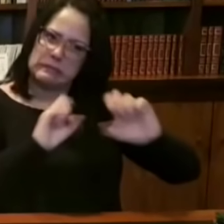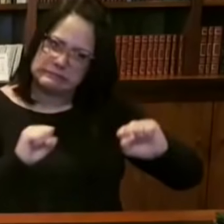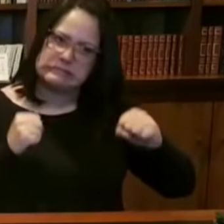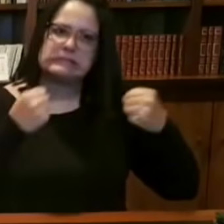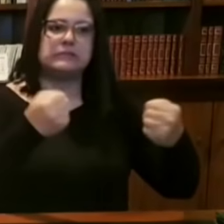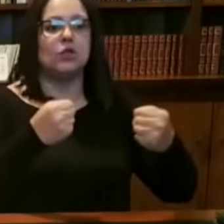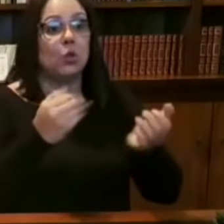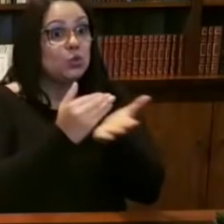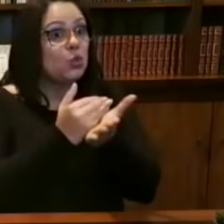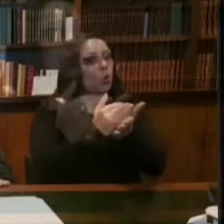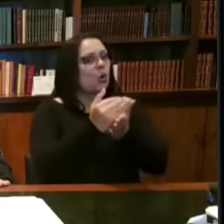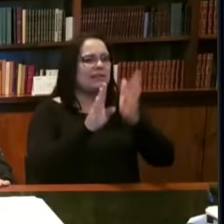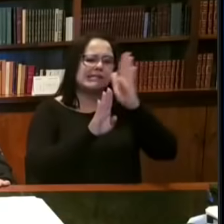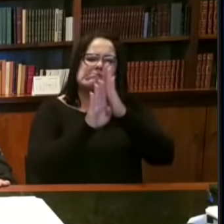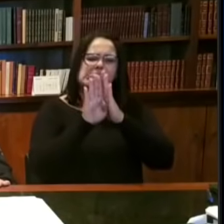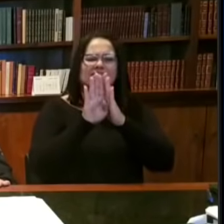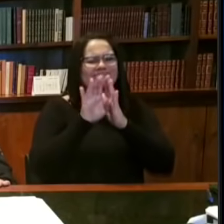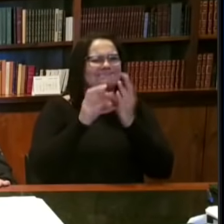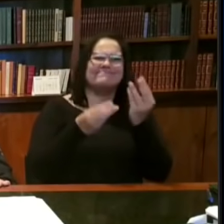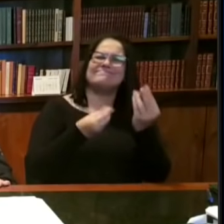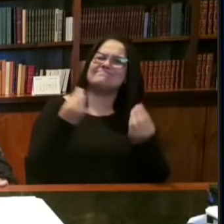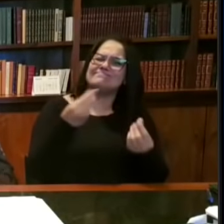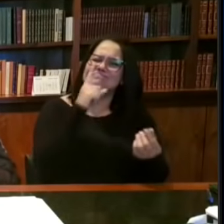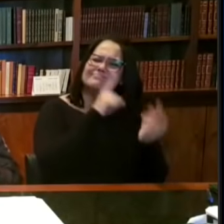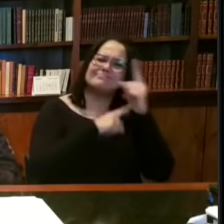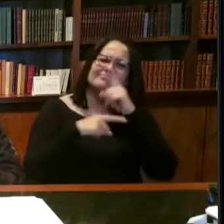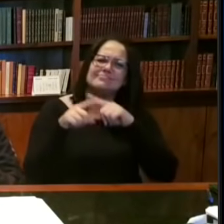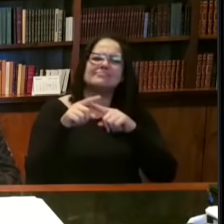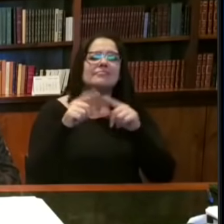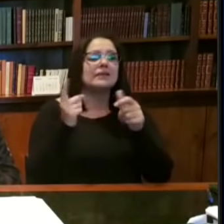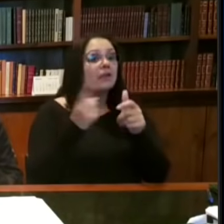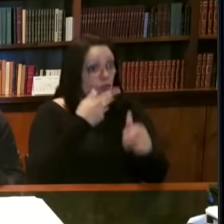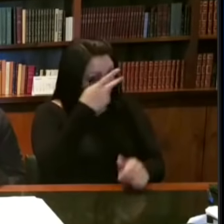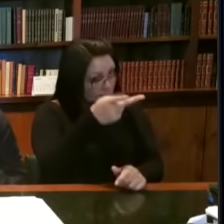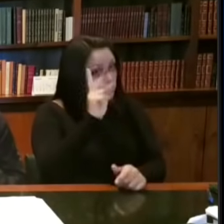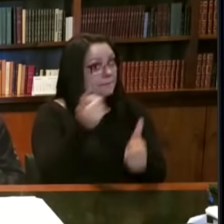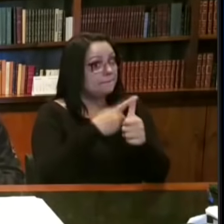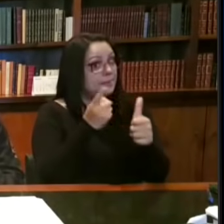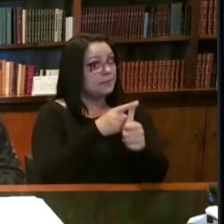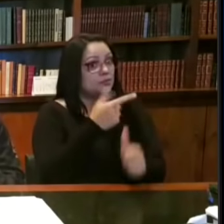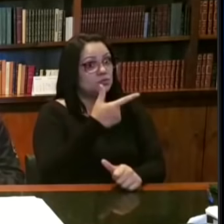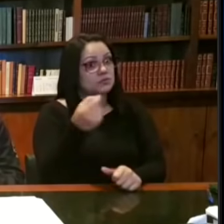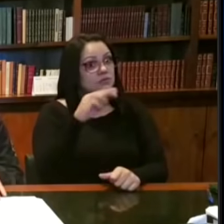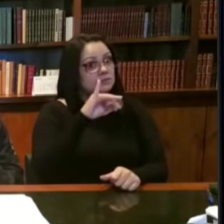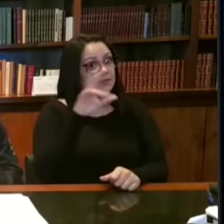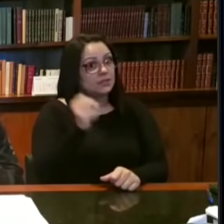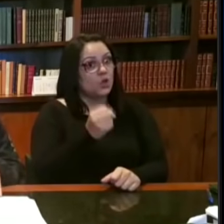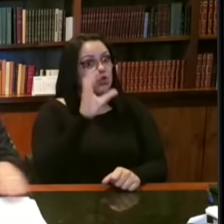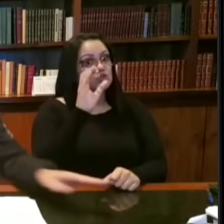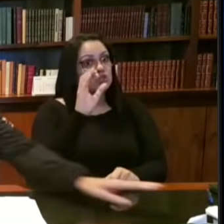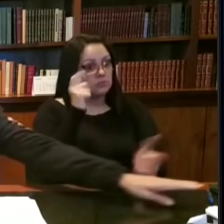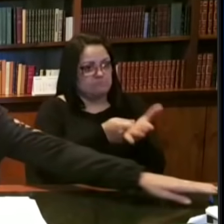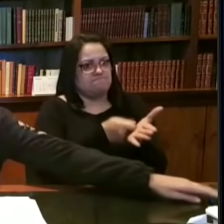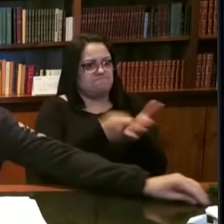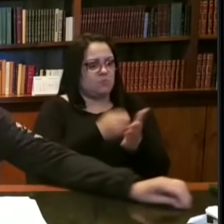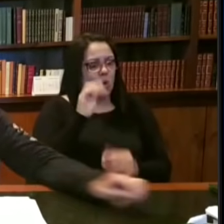início, seguimos aperfeiçoando, tanto que eu contei, primeiro nós soltamos 200 milhões de compulsório, não funcionou direito, porque os bancos